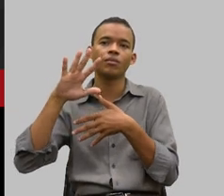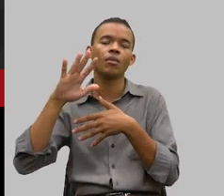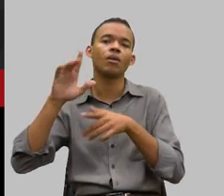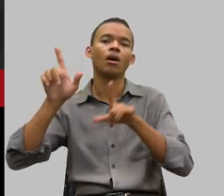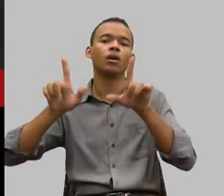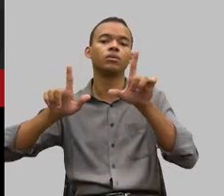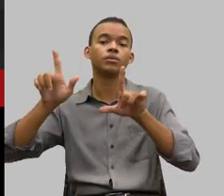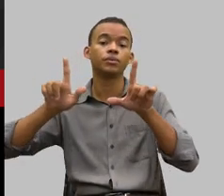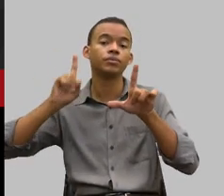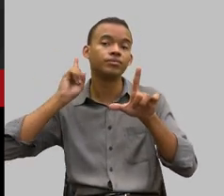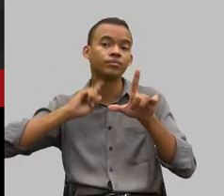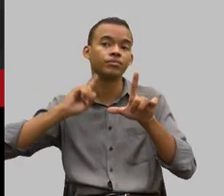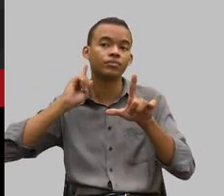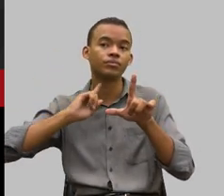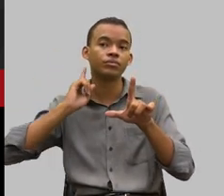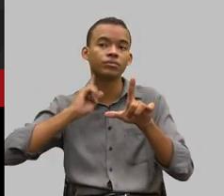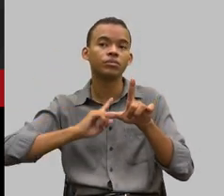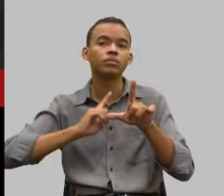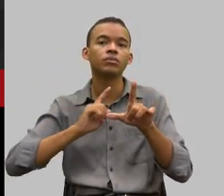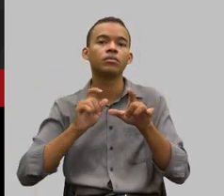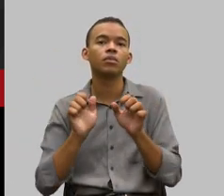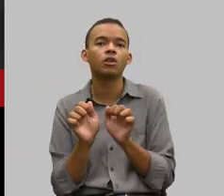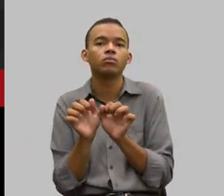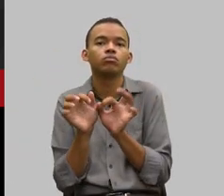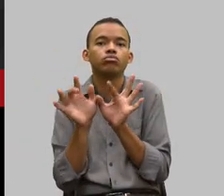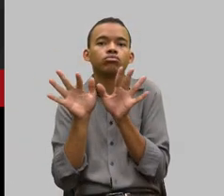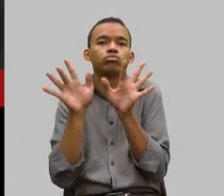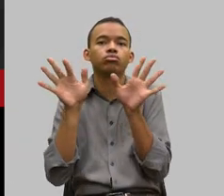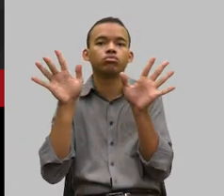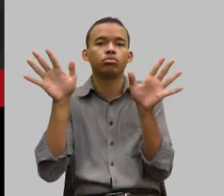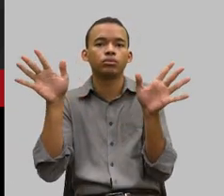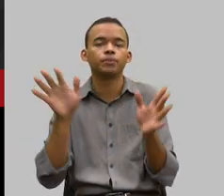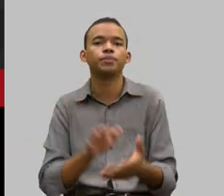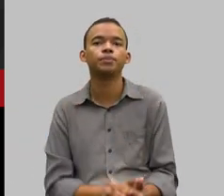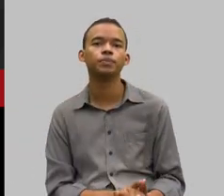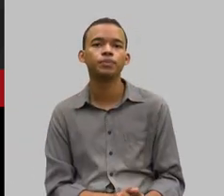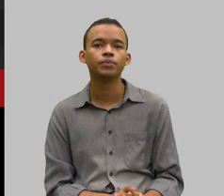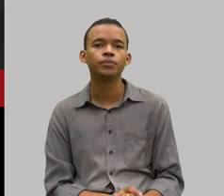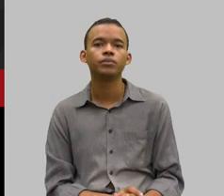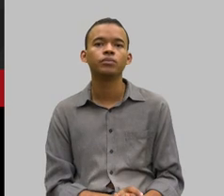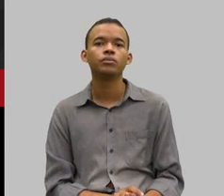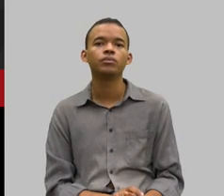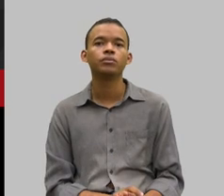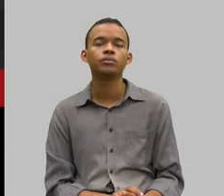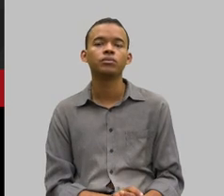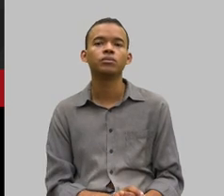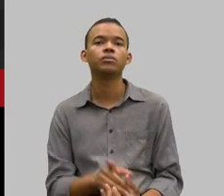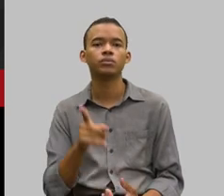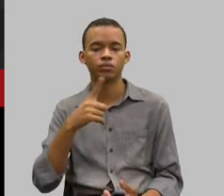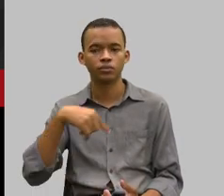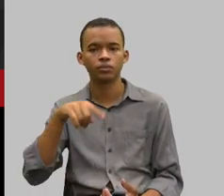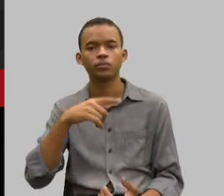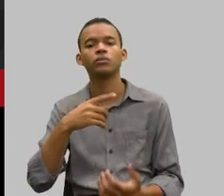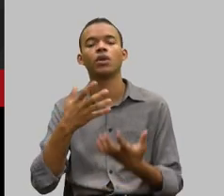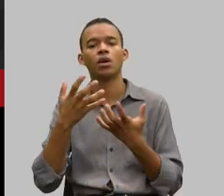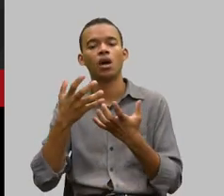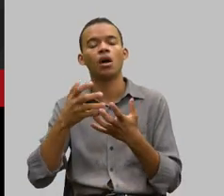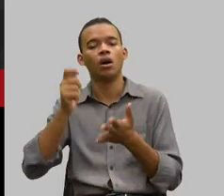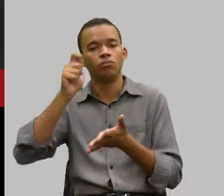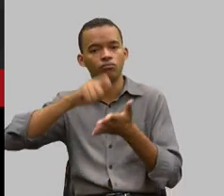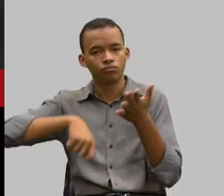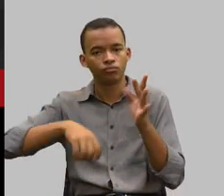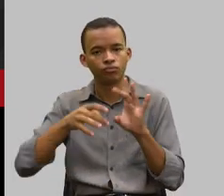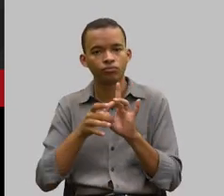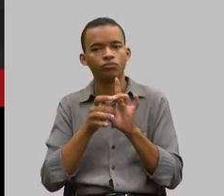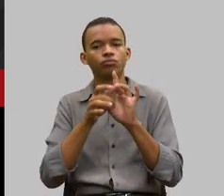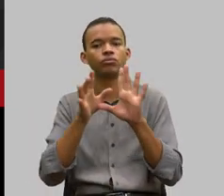trabalhando por essas outorgas as outorgas são concedidas através do ministério das Comunicações numa relação com